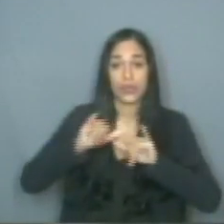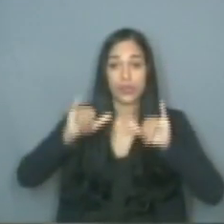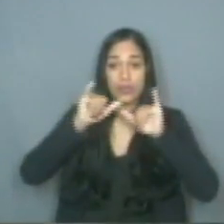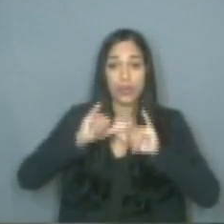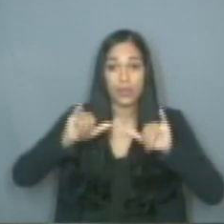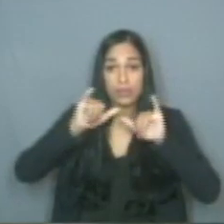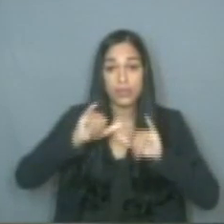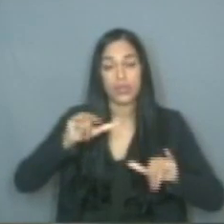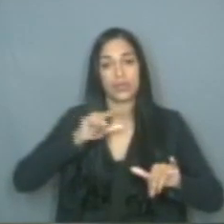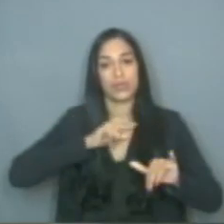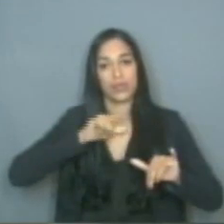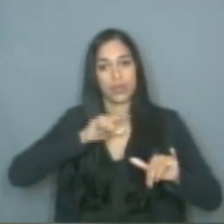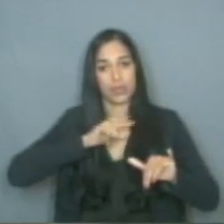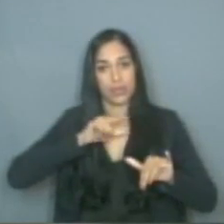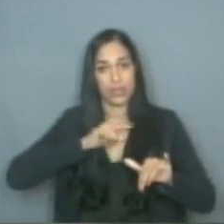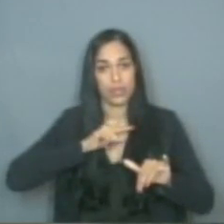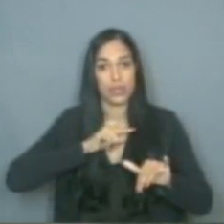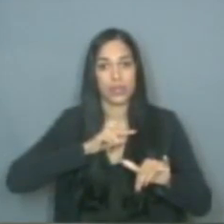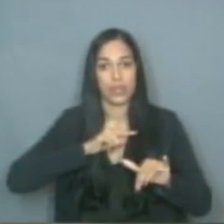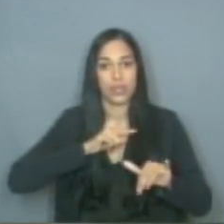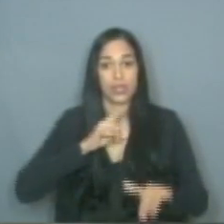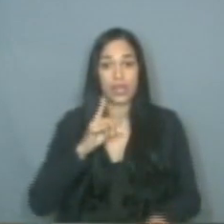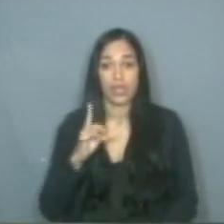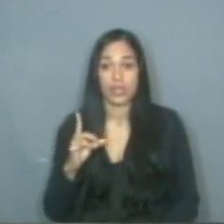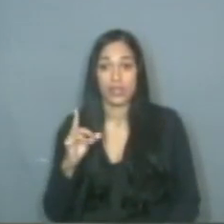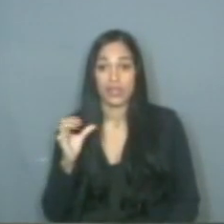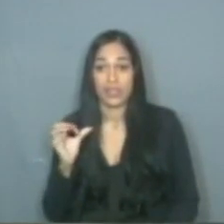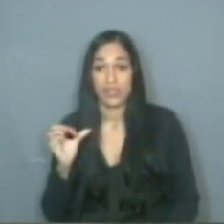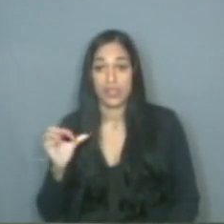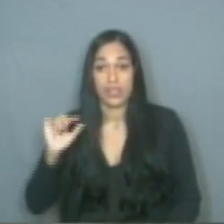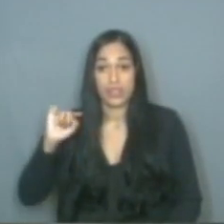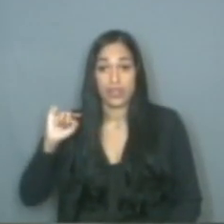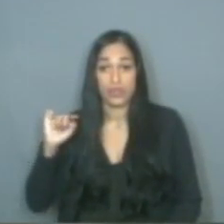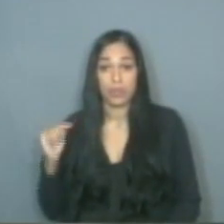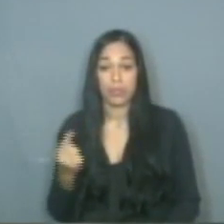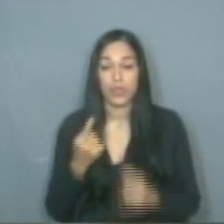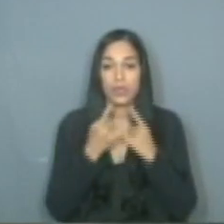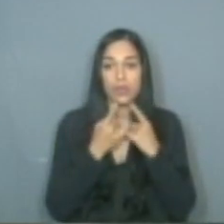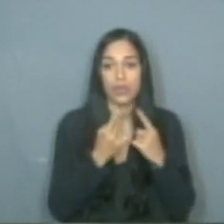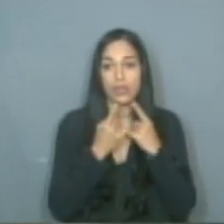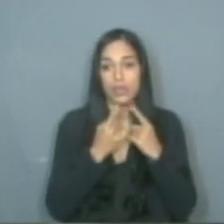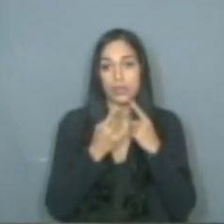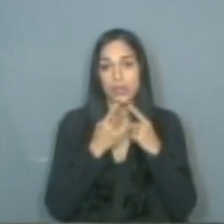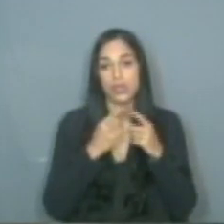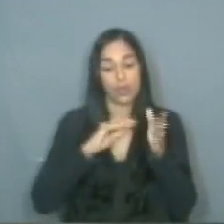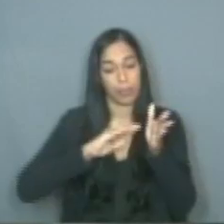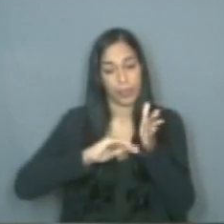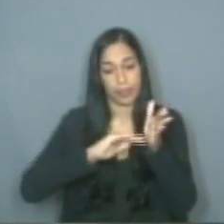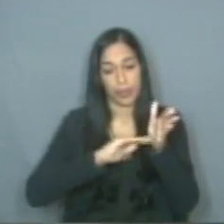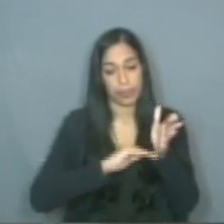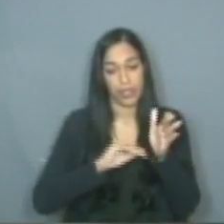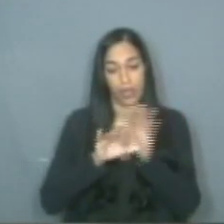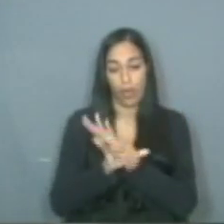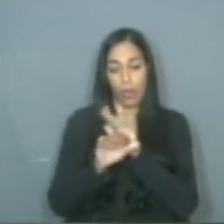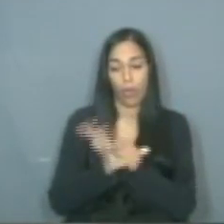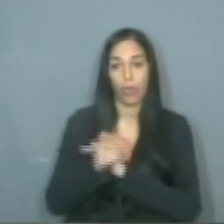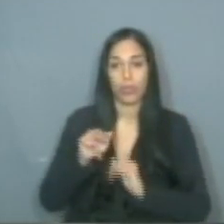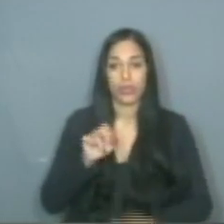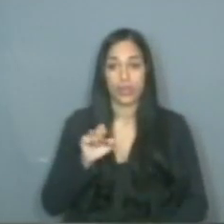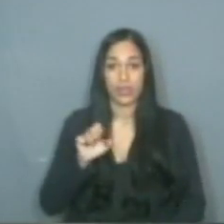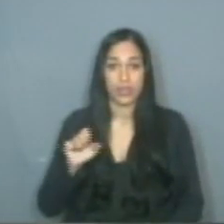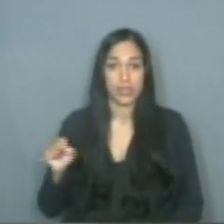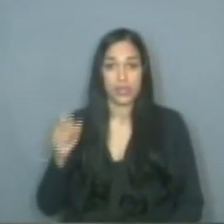comunicando que havia 16 mil reclamações por fraude no INSS somente em São